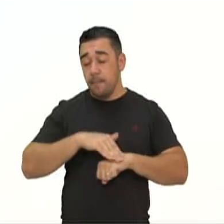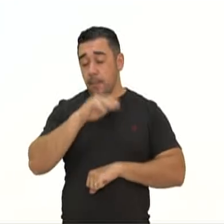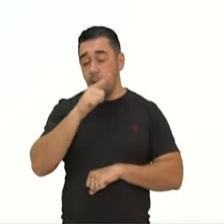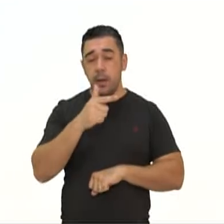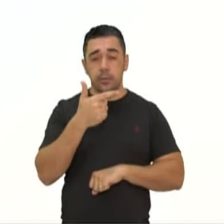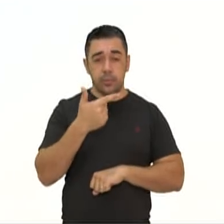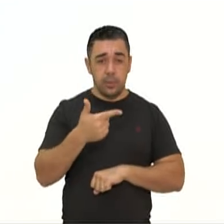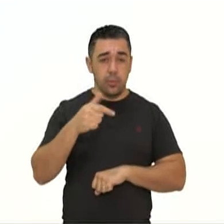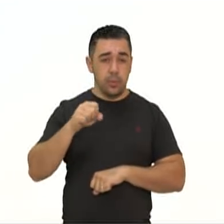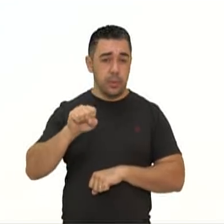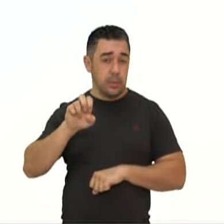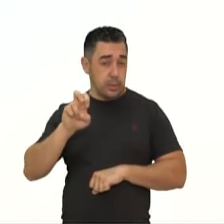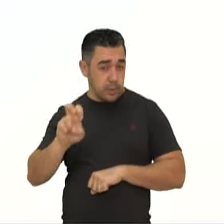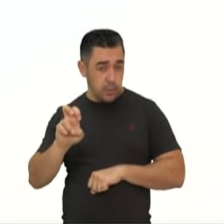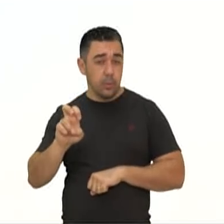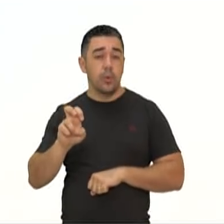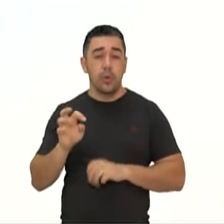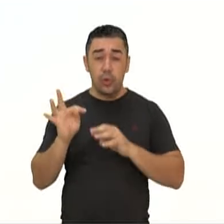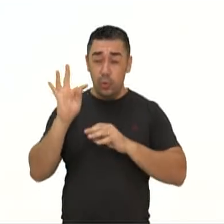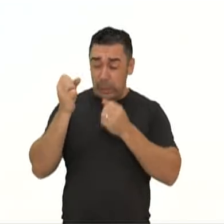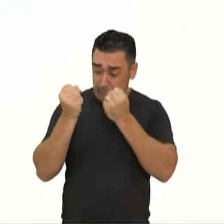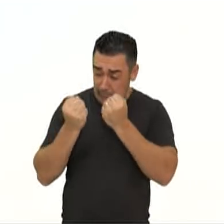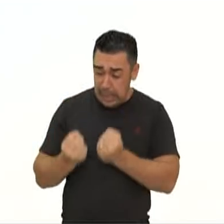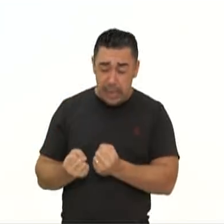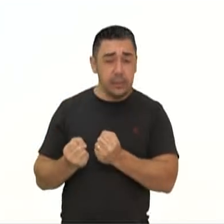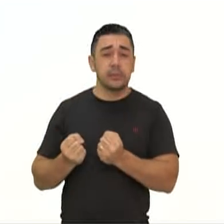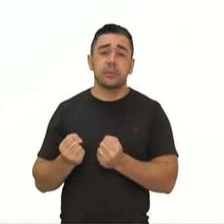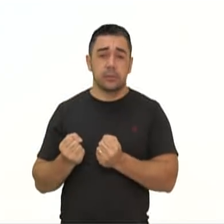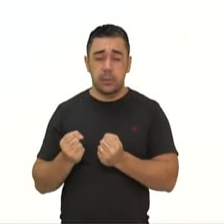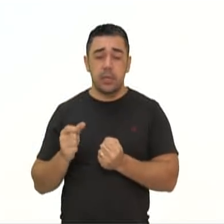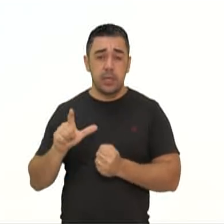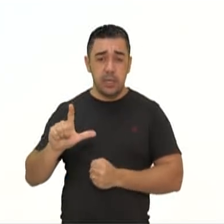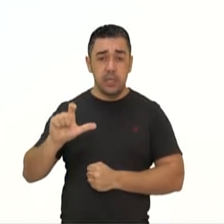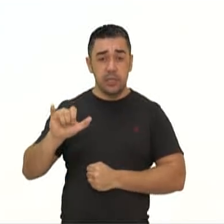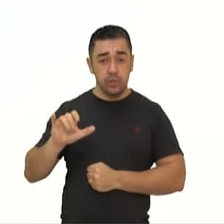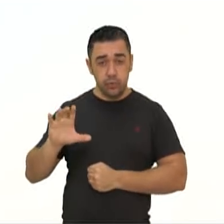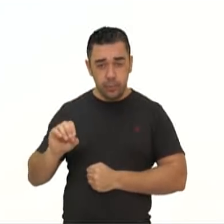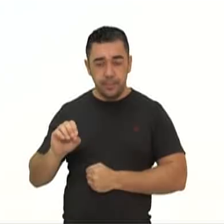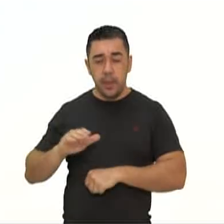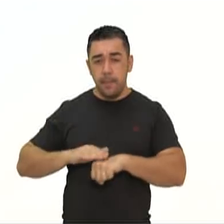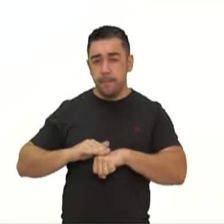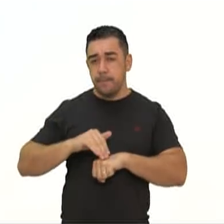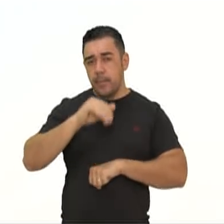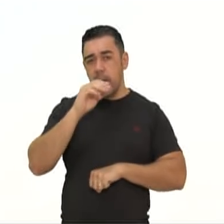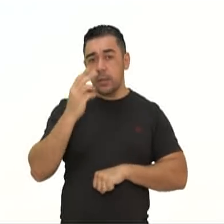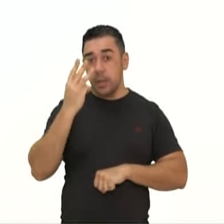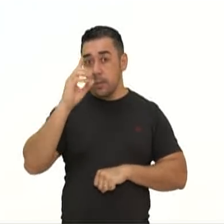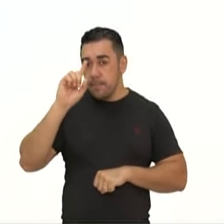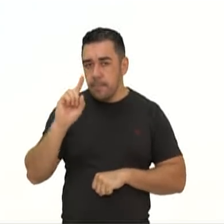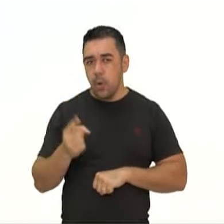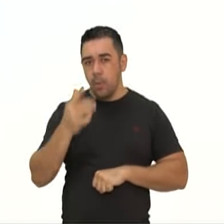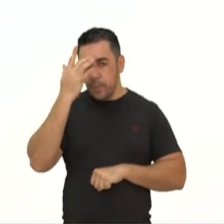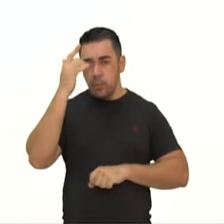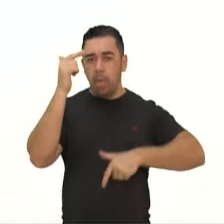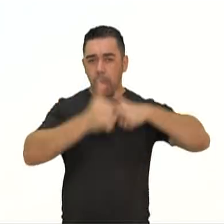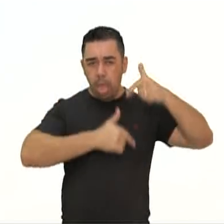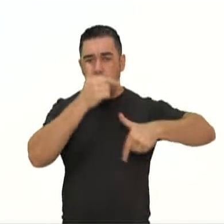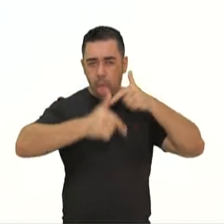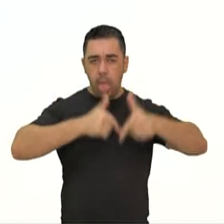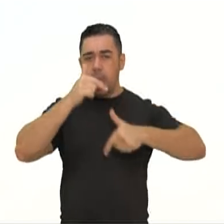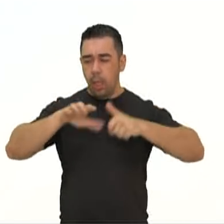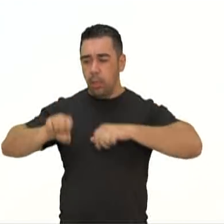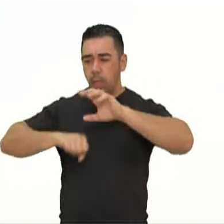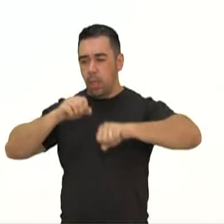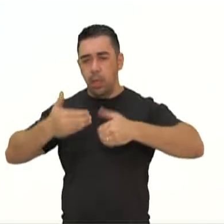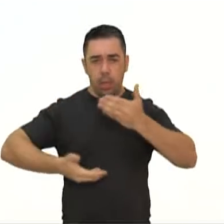lixo recolhidas por 3.000 garis que se revezaram em uma operação que começou no domingo 31 e terminou